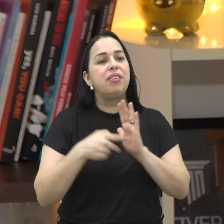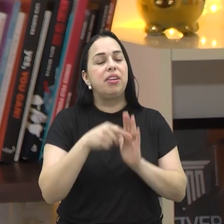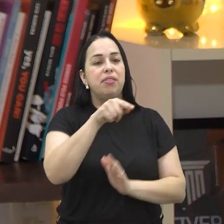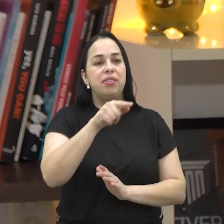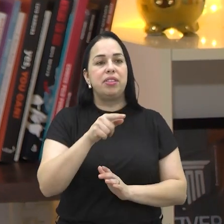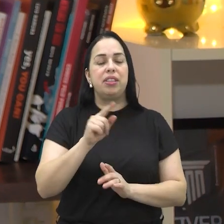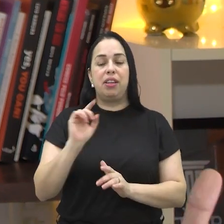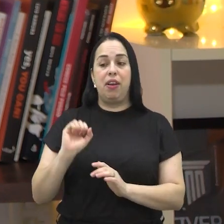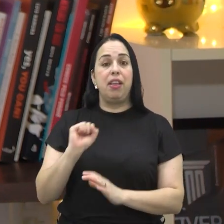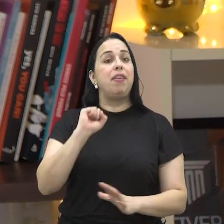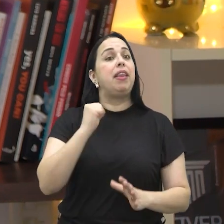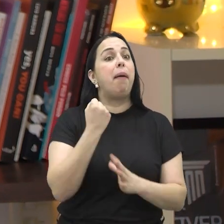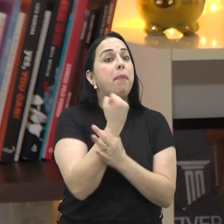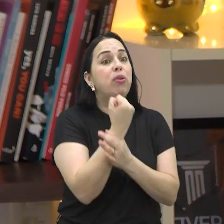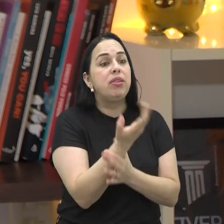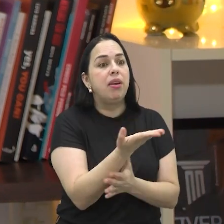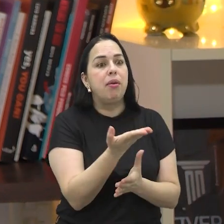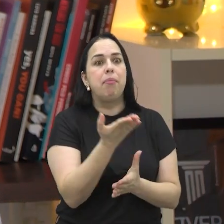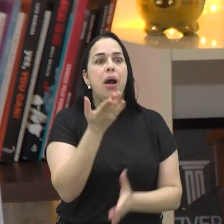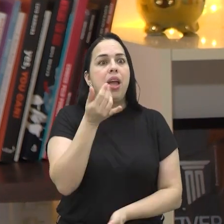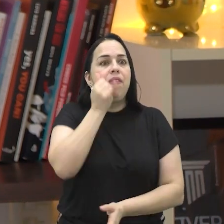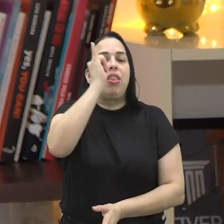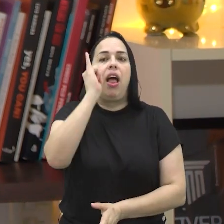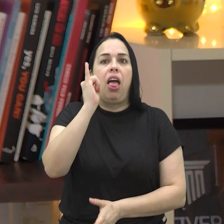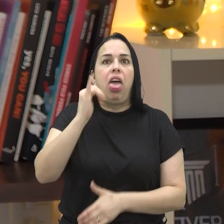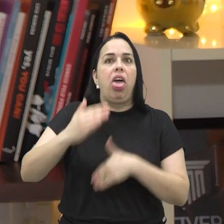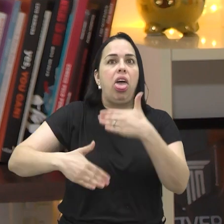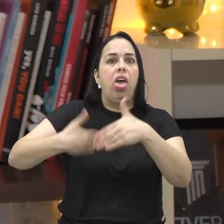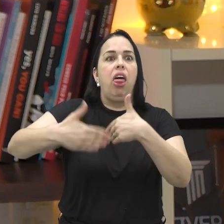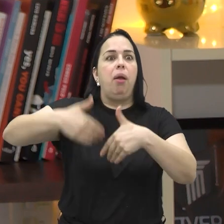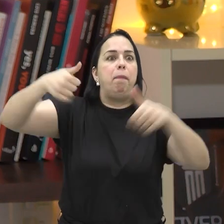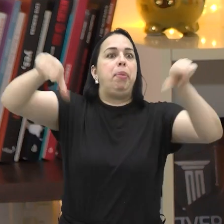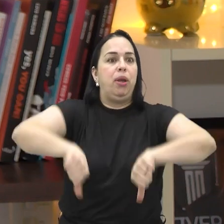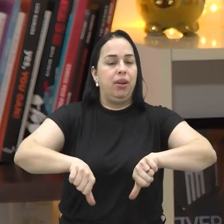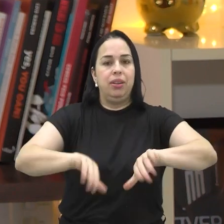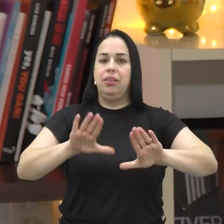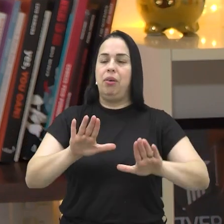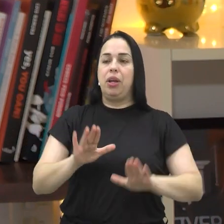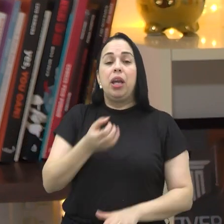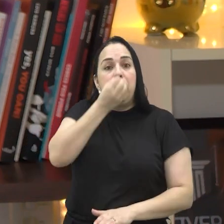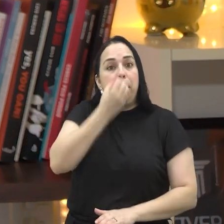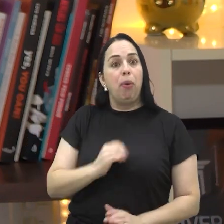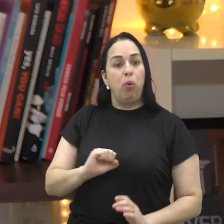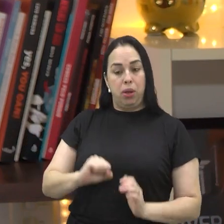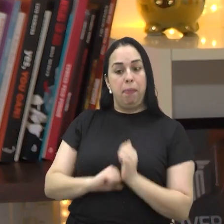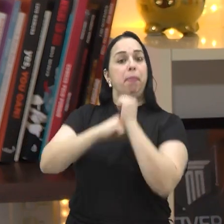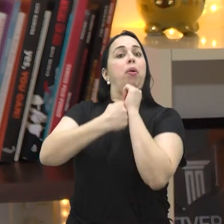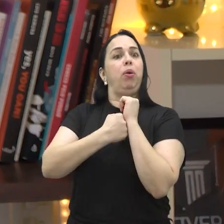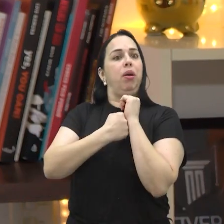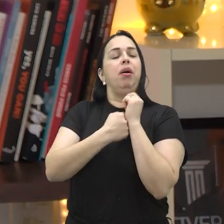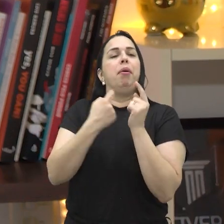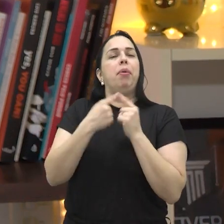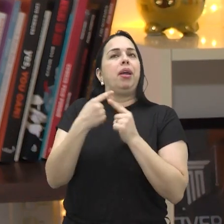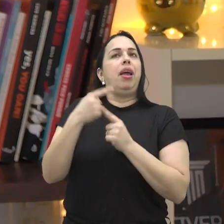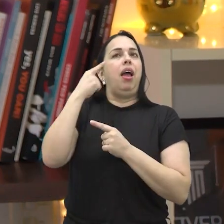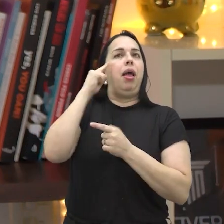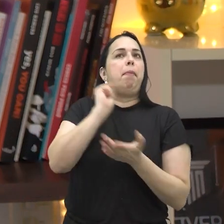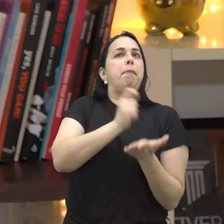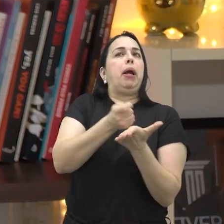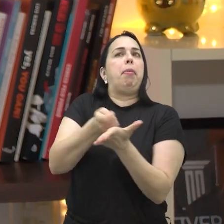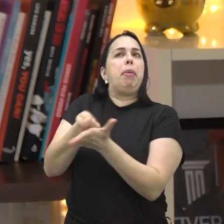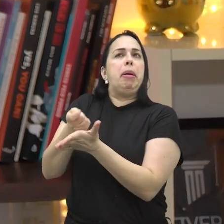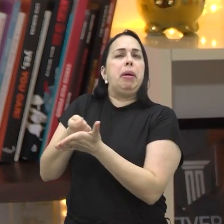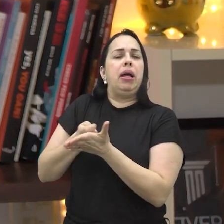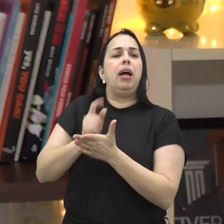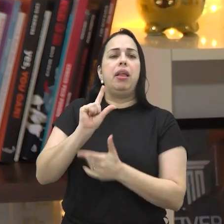que você vai ficar protegido para não se afundar mais. Então não tem que ficar triste. Fala, que bom que me travaram. É basicamente isso que tem que